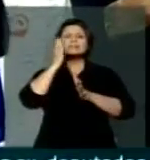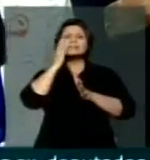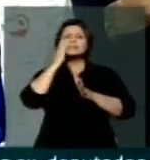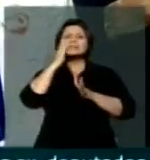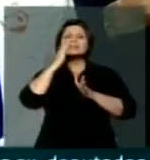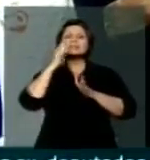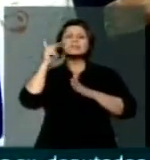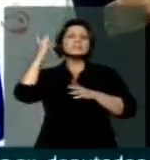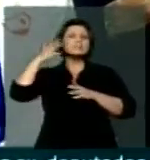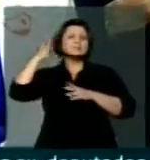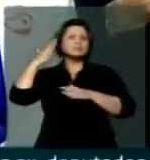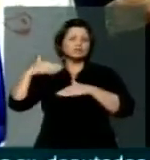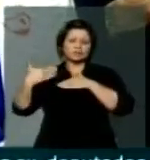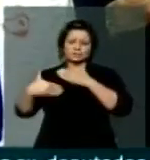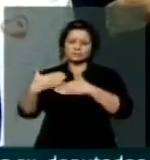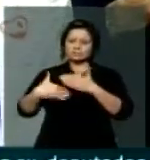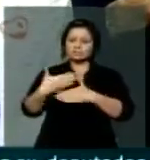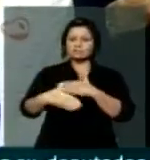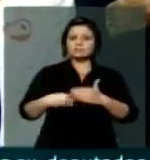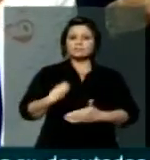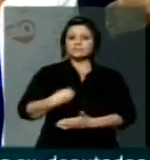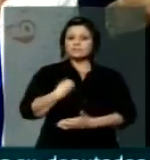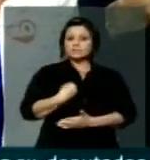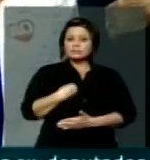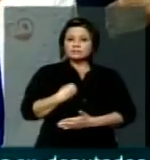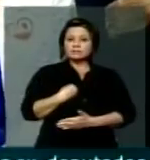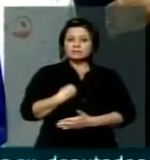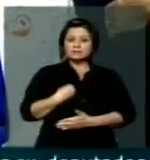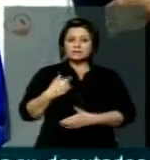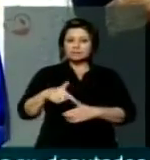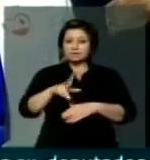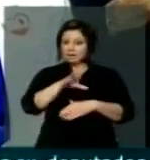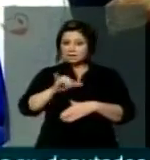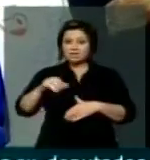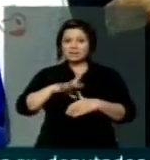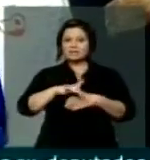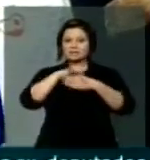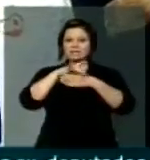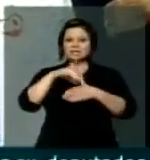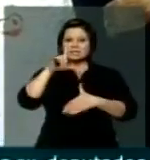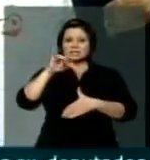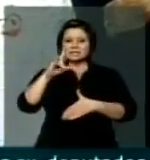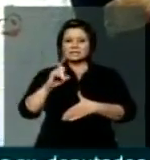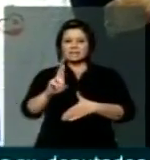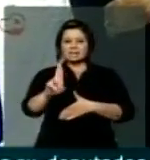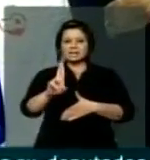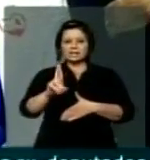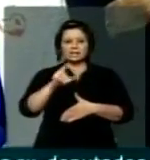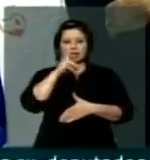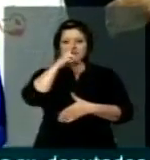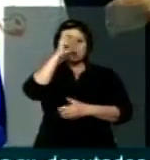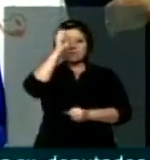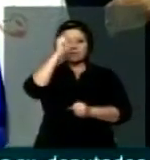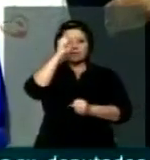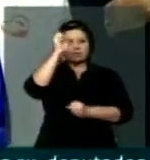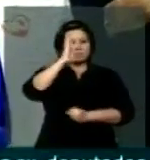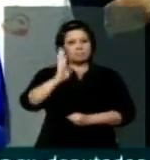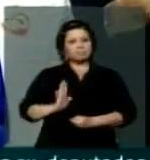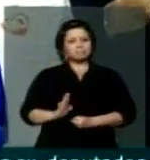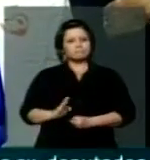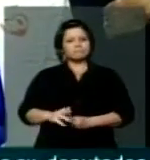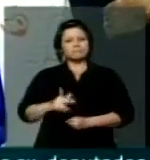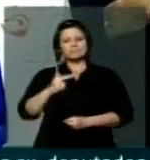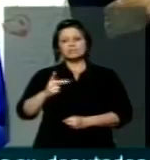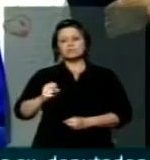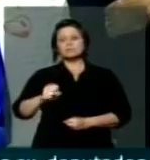no curso da vida para se tornar um líder definitiva e forte do país. E nós